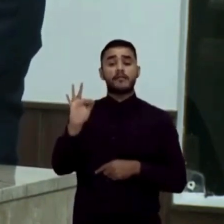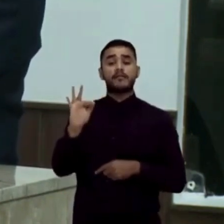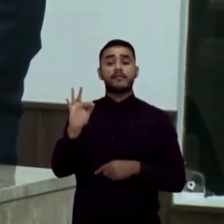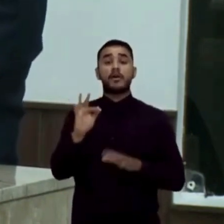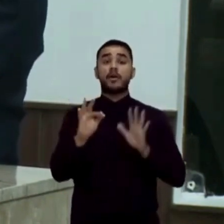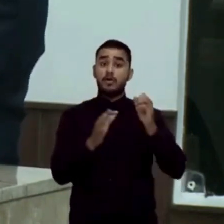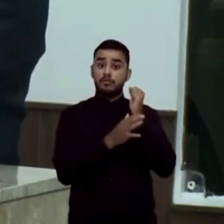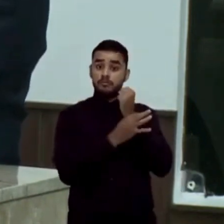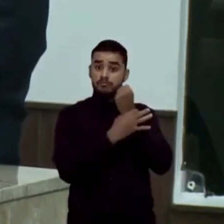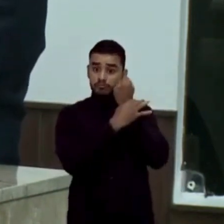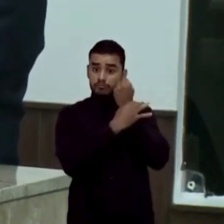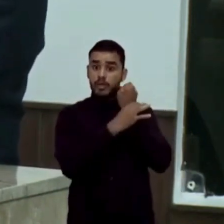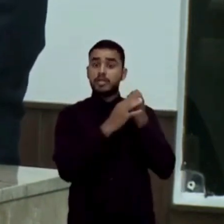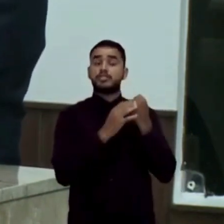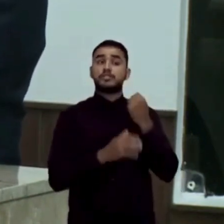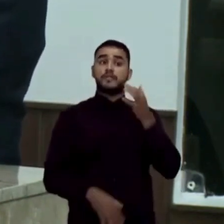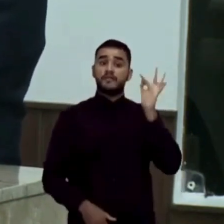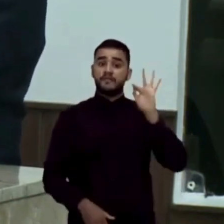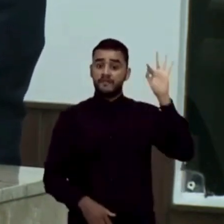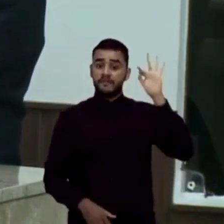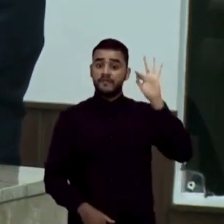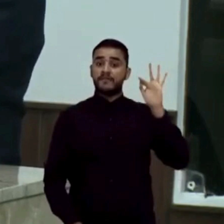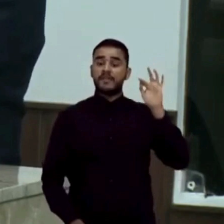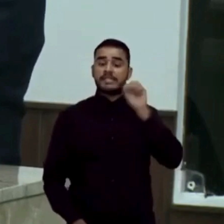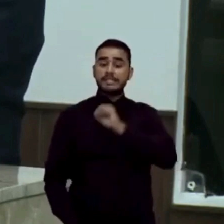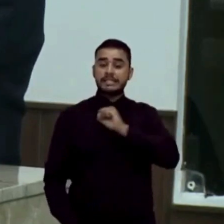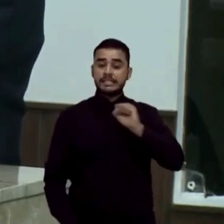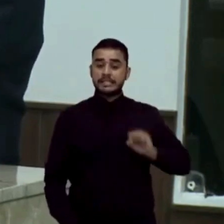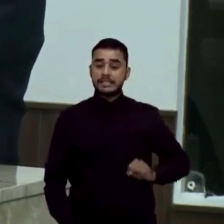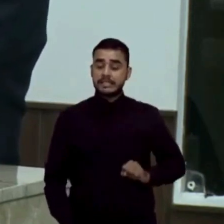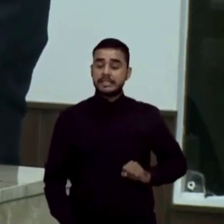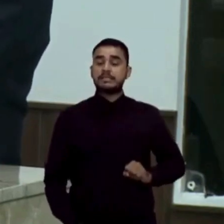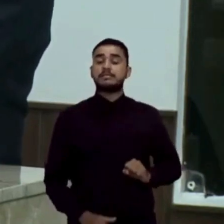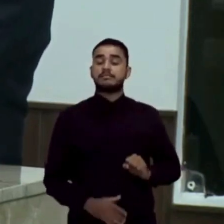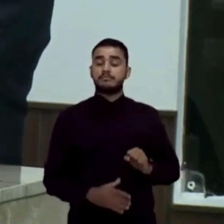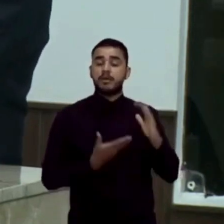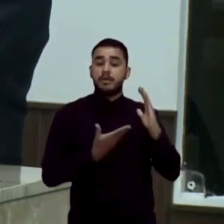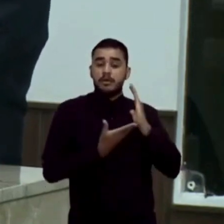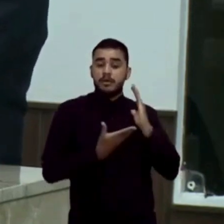União, aprovado pelo Senado Federal, um valor de 150 milhões,